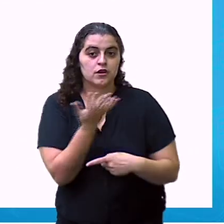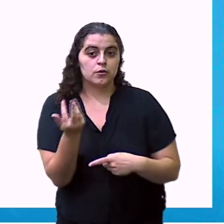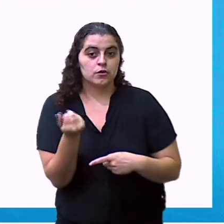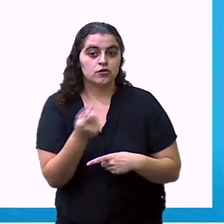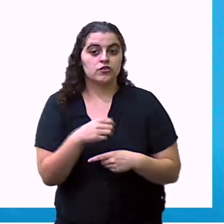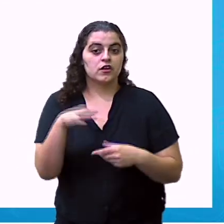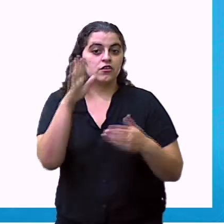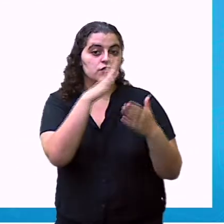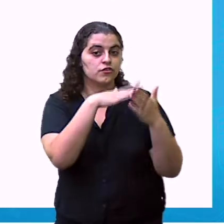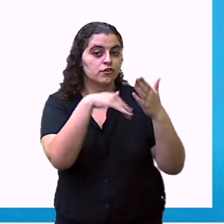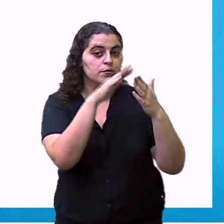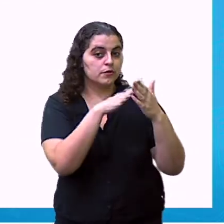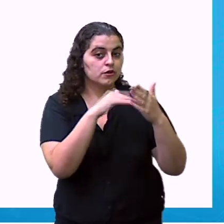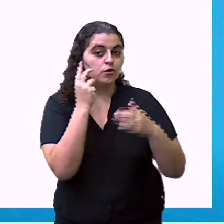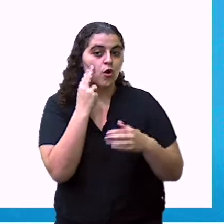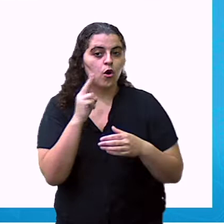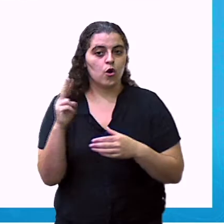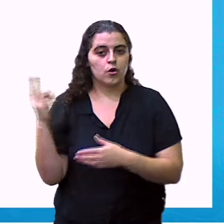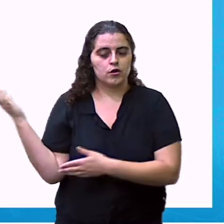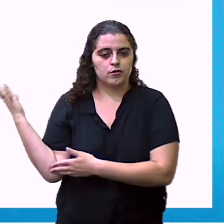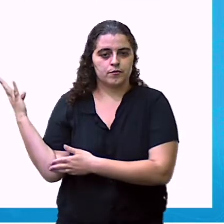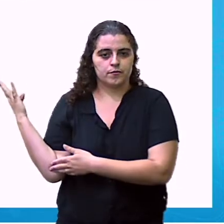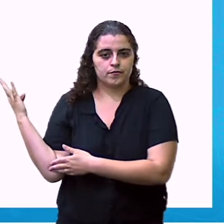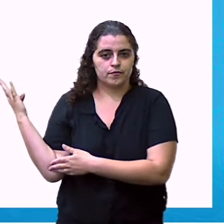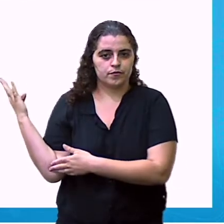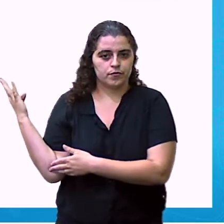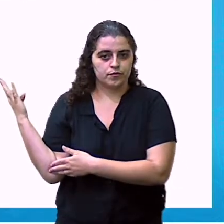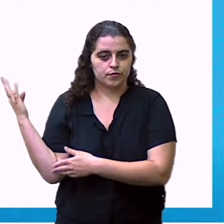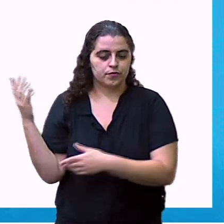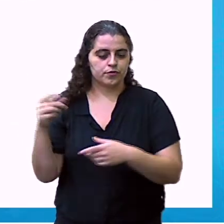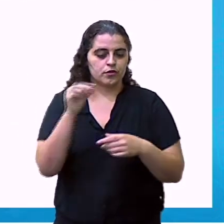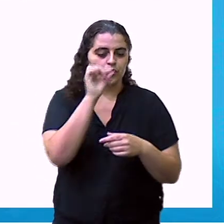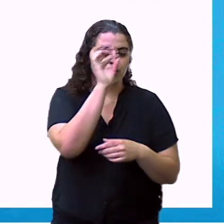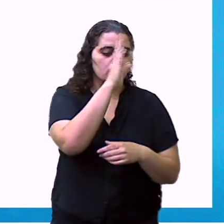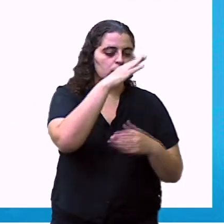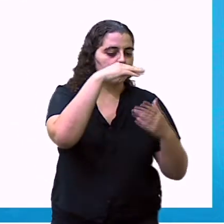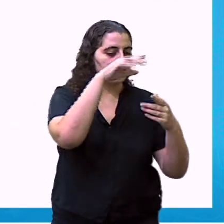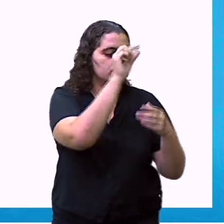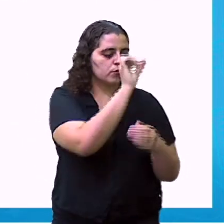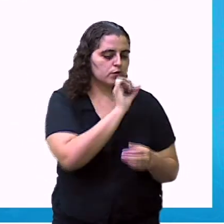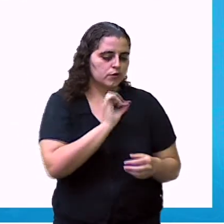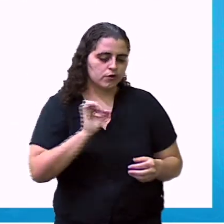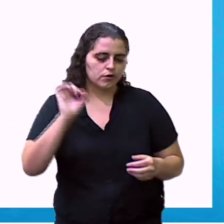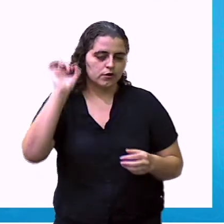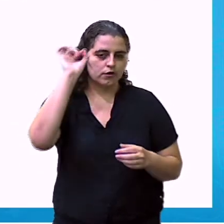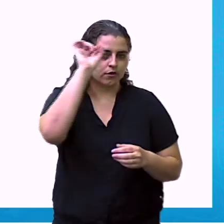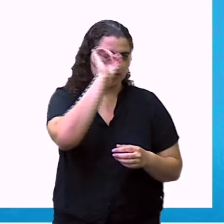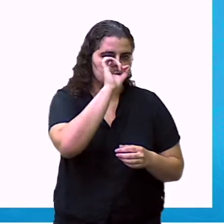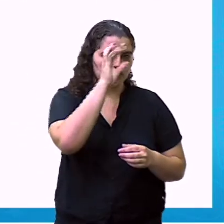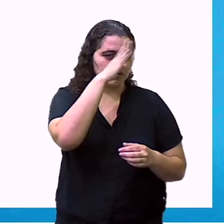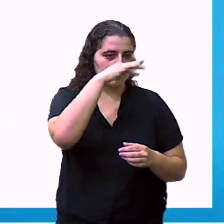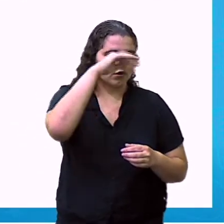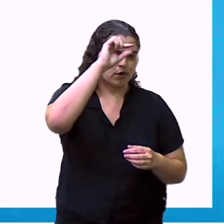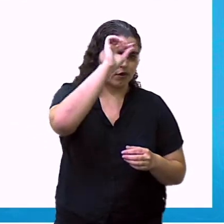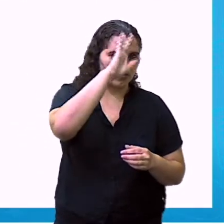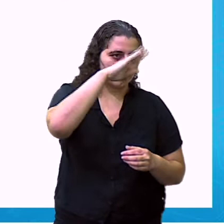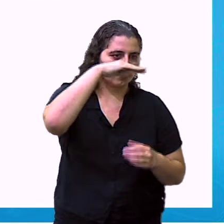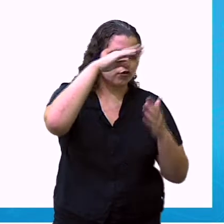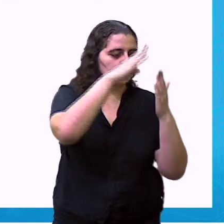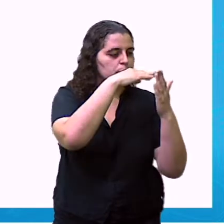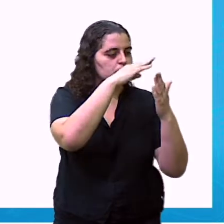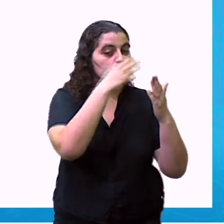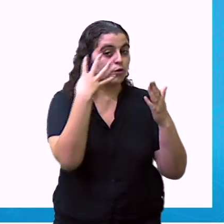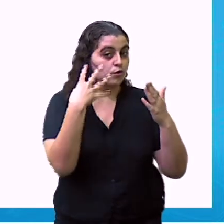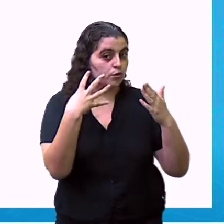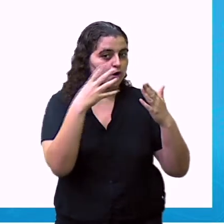que é o numerador, ou seja, quantas partes utilizamos desta figura. Então, nós